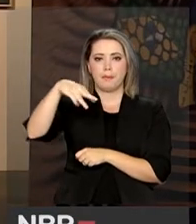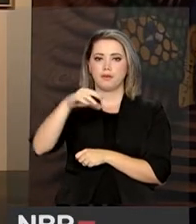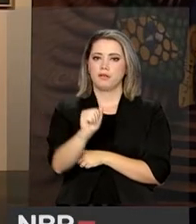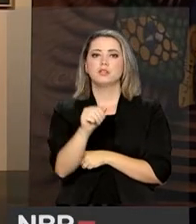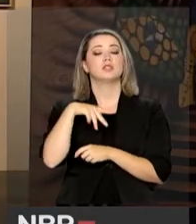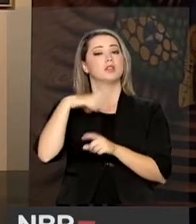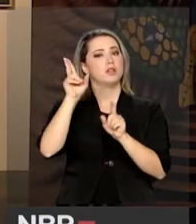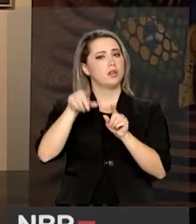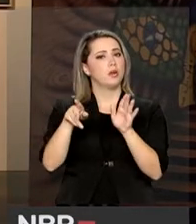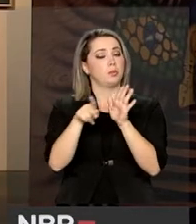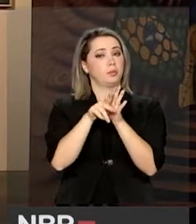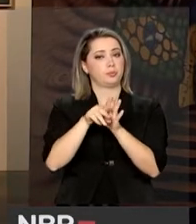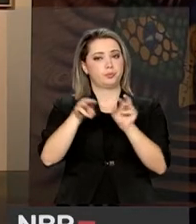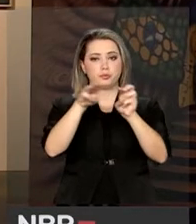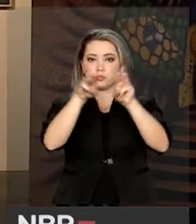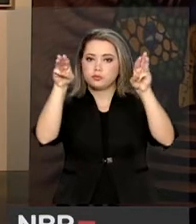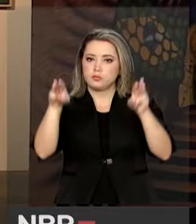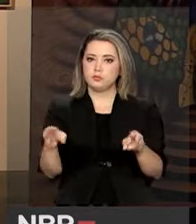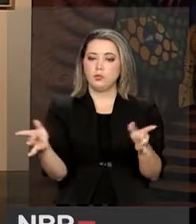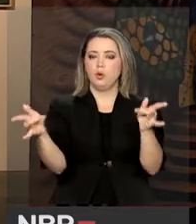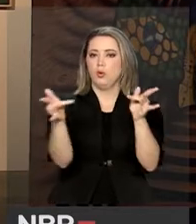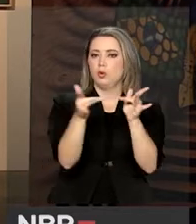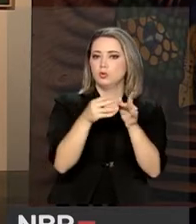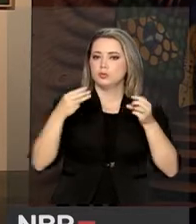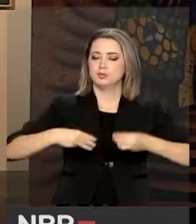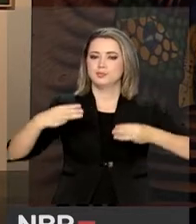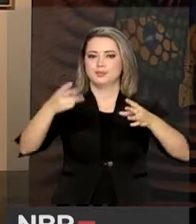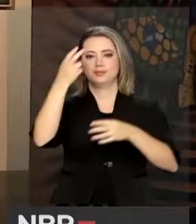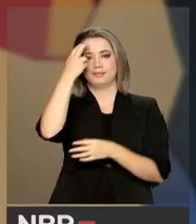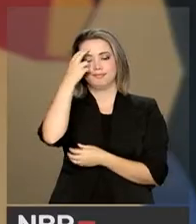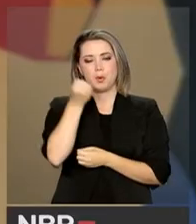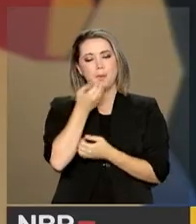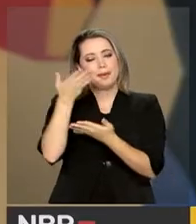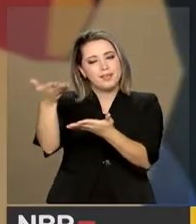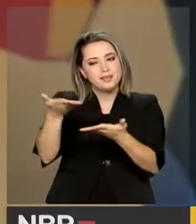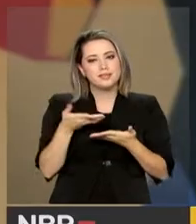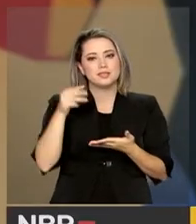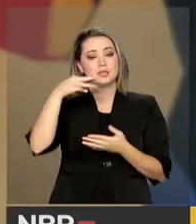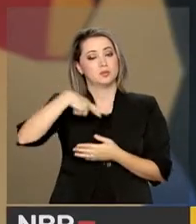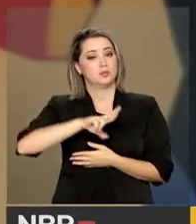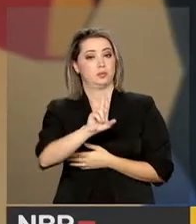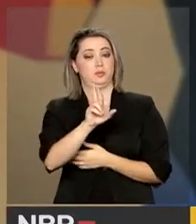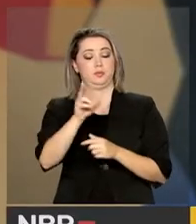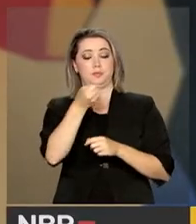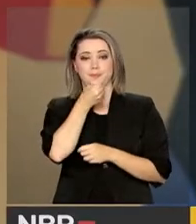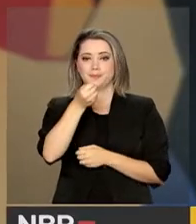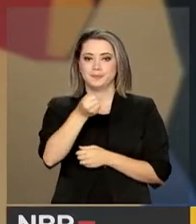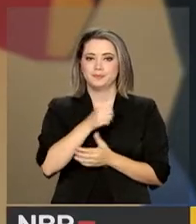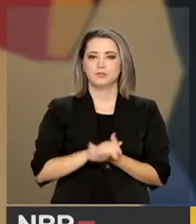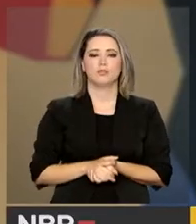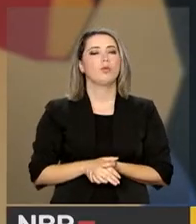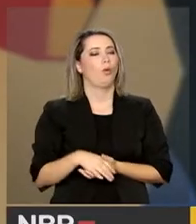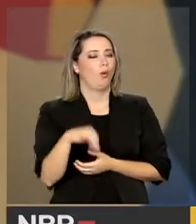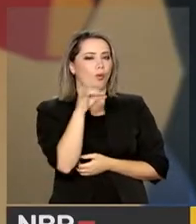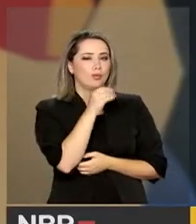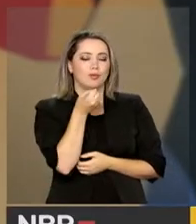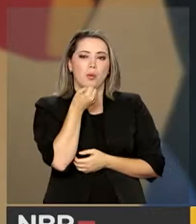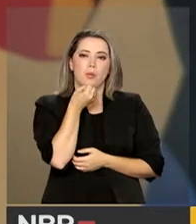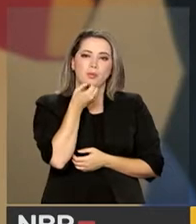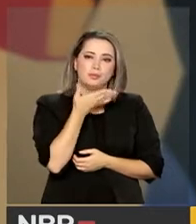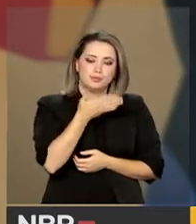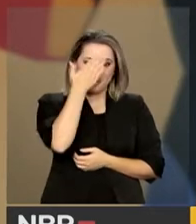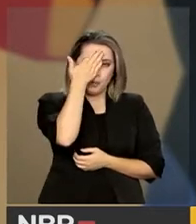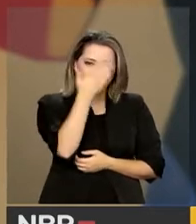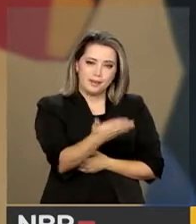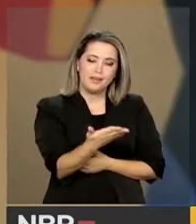Museus, vinculado ao Ministério da Cultura. Muito bem-vinda ao NBR Entrevista, Patrícia. Obrigada, Ana, pelo convite. É um prazer para mim estar aqui com você nesse